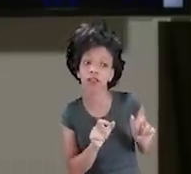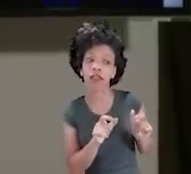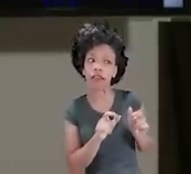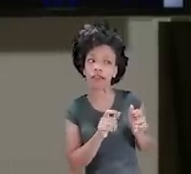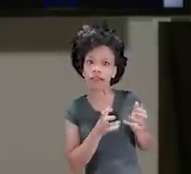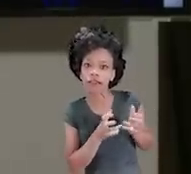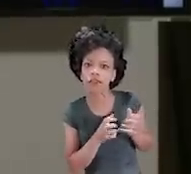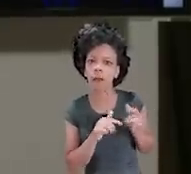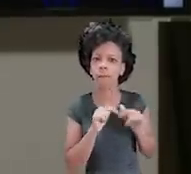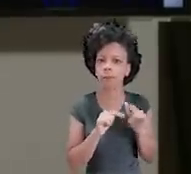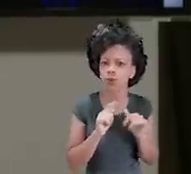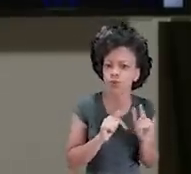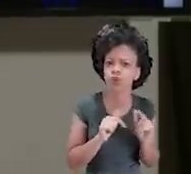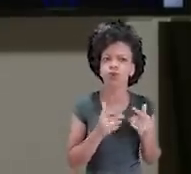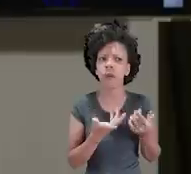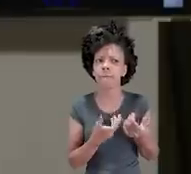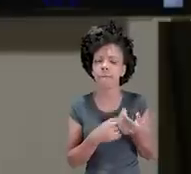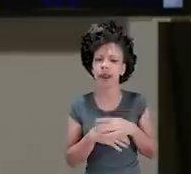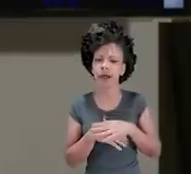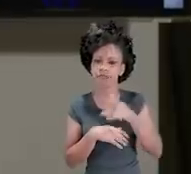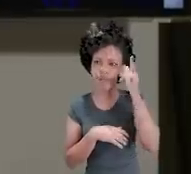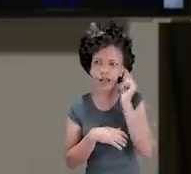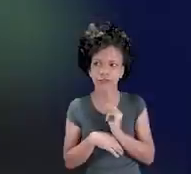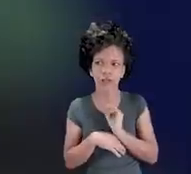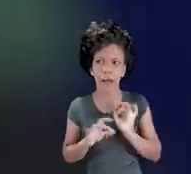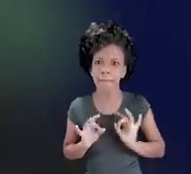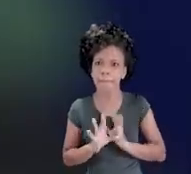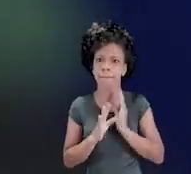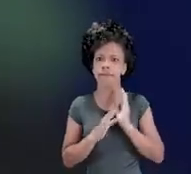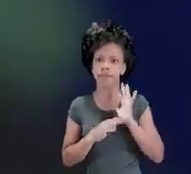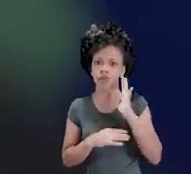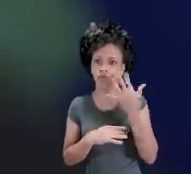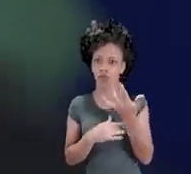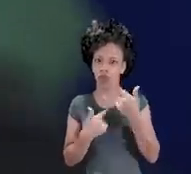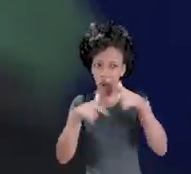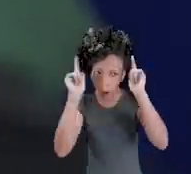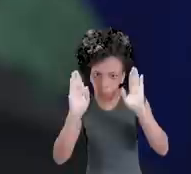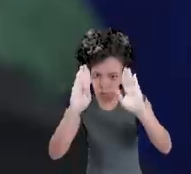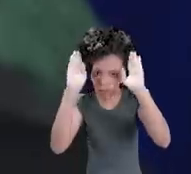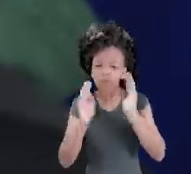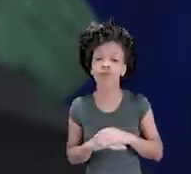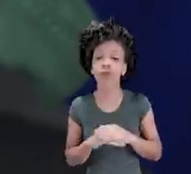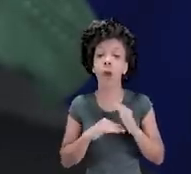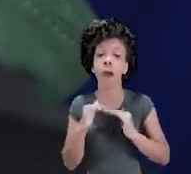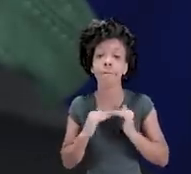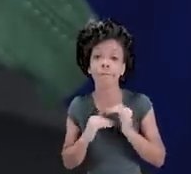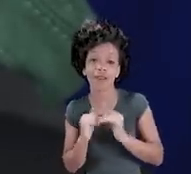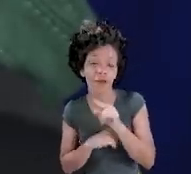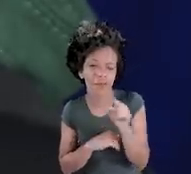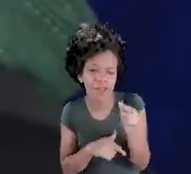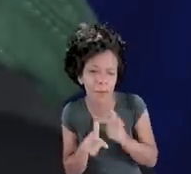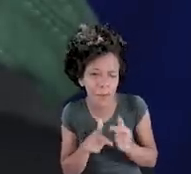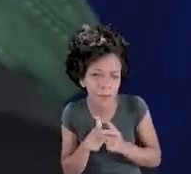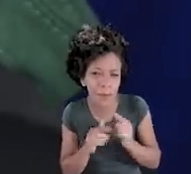buscando produtos para aliviar ou sanar de vez a calvície. A Manual é para você que está com problema